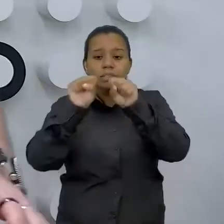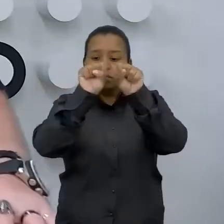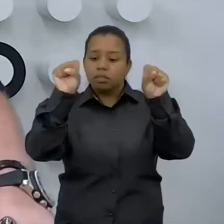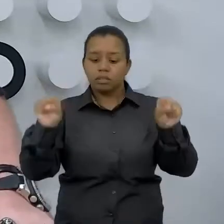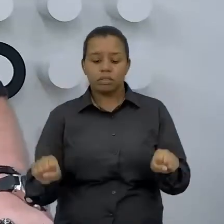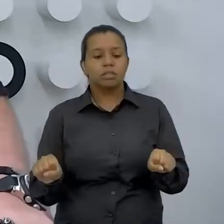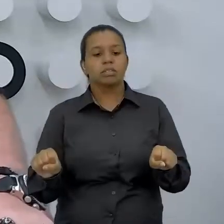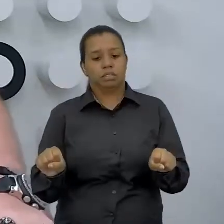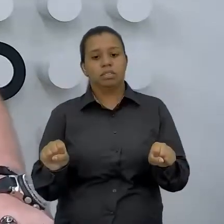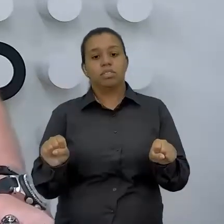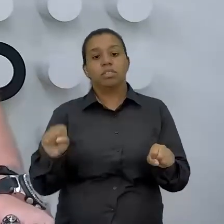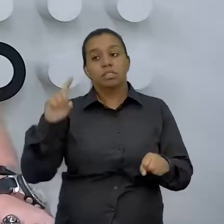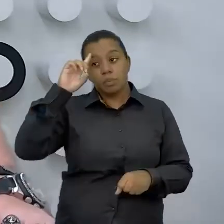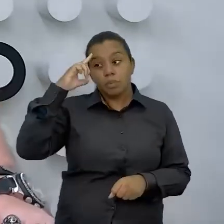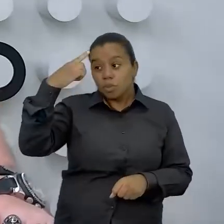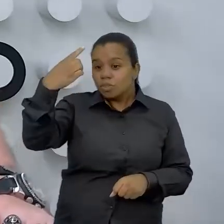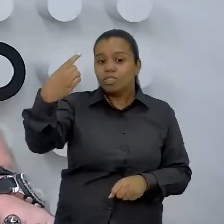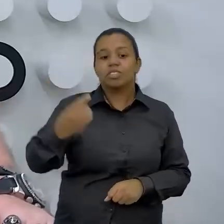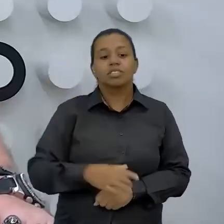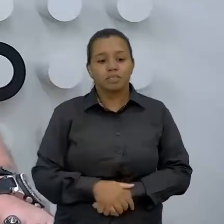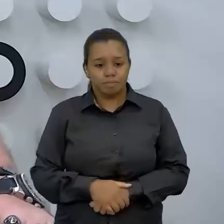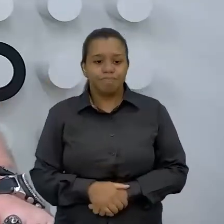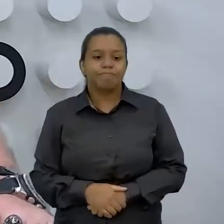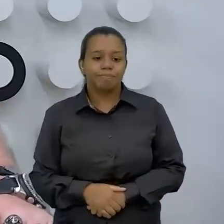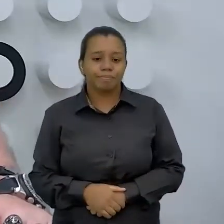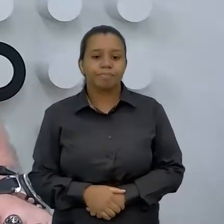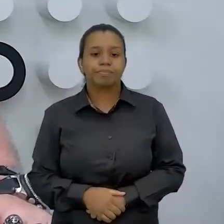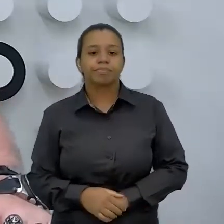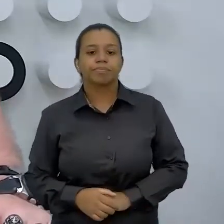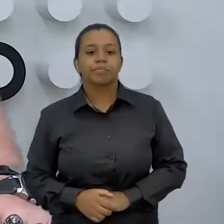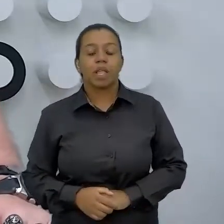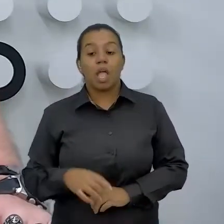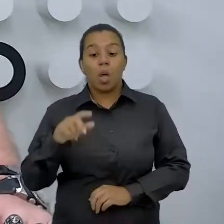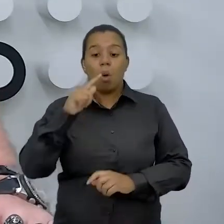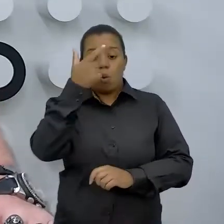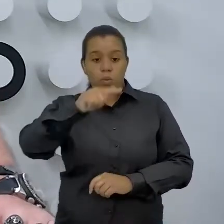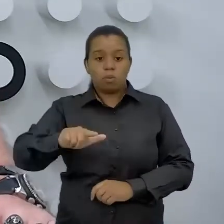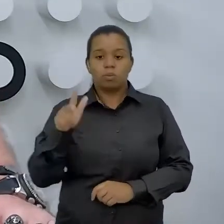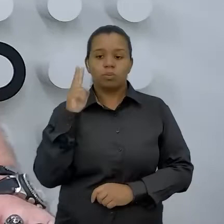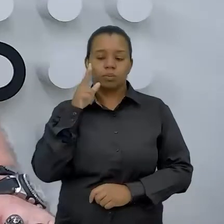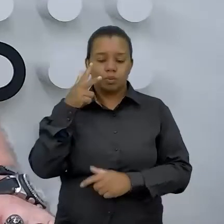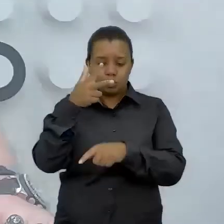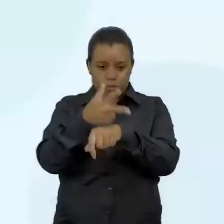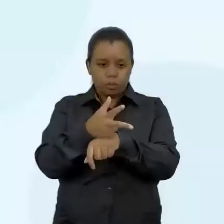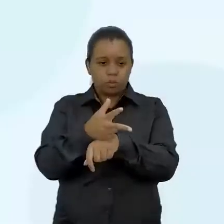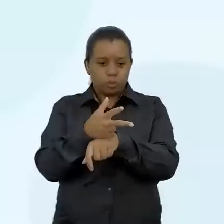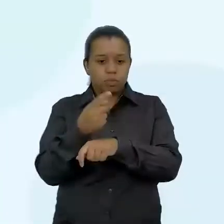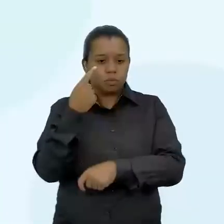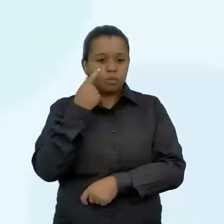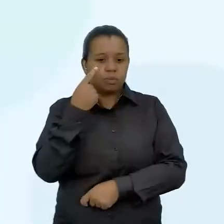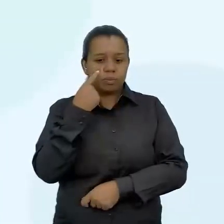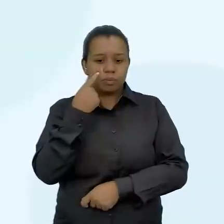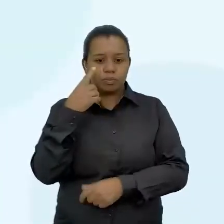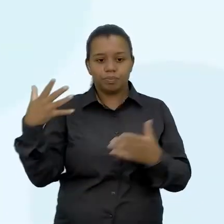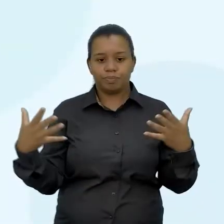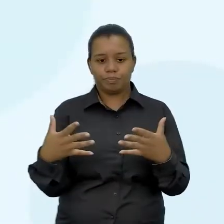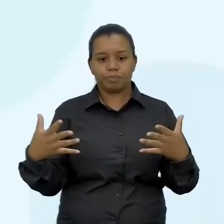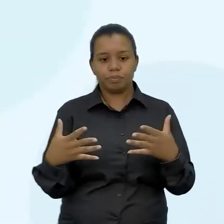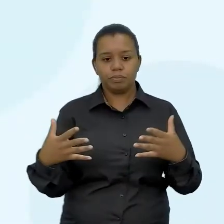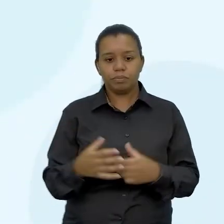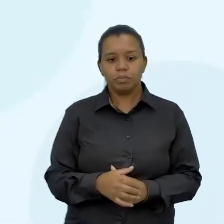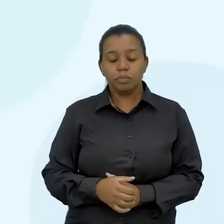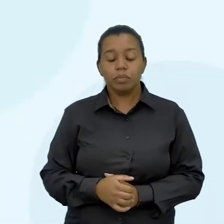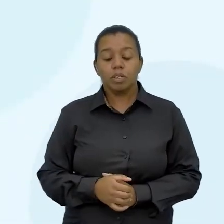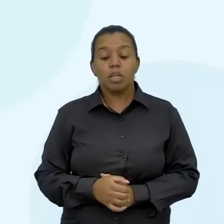processos do nosso dia a dia. Aí eu trouxe um outro vídeo para vocês, que vocês vão ver agora, que fala sobre o nosso